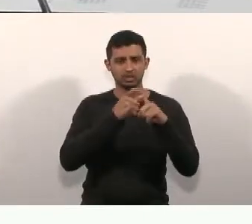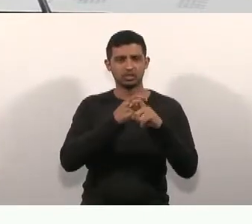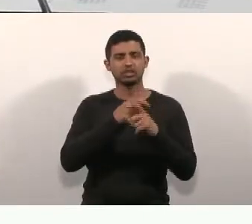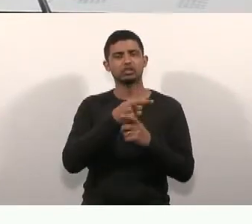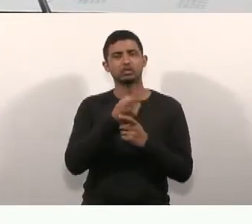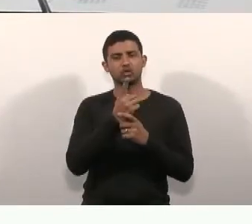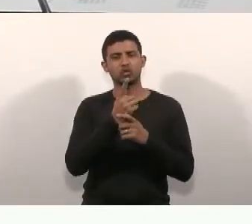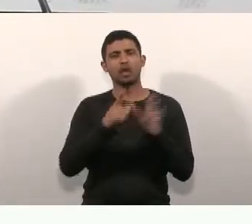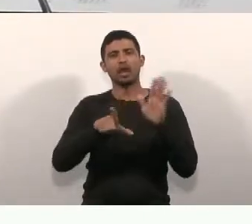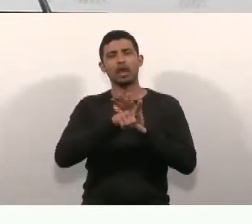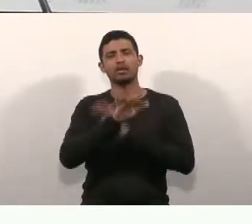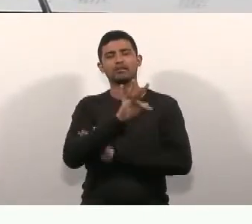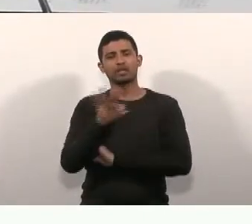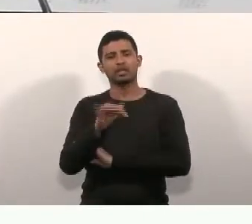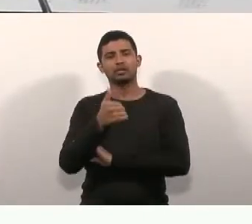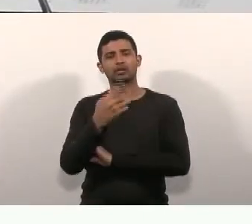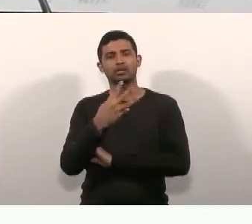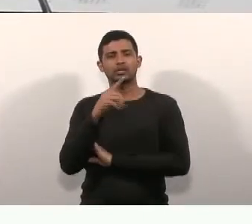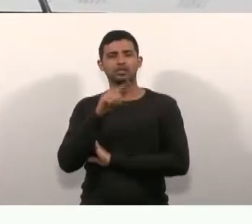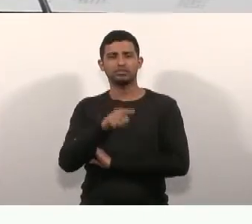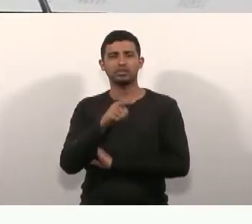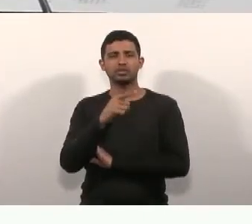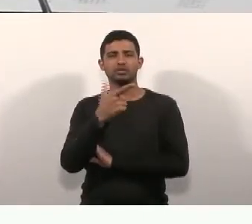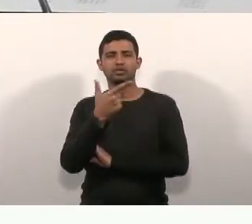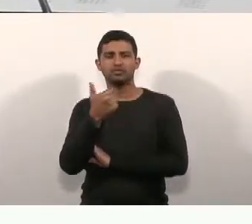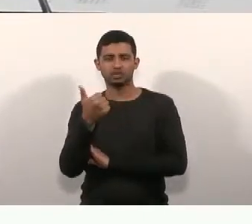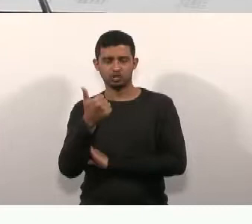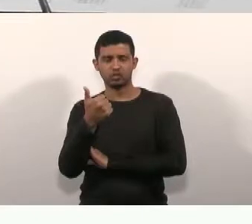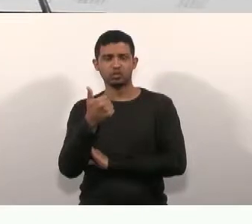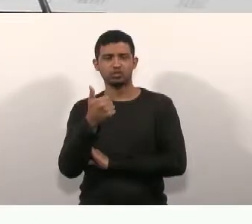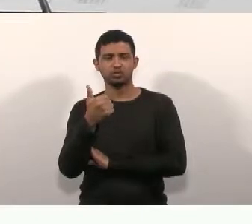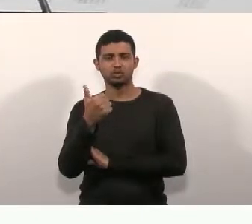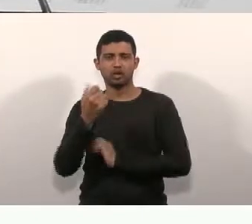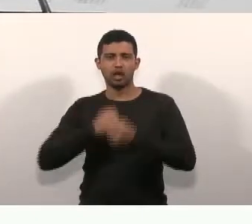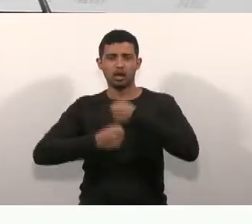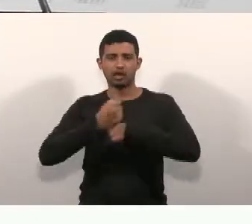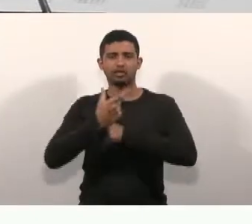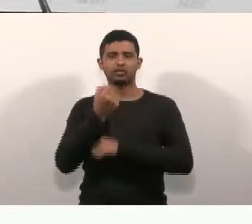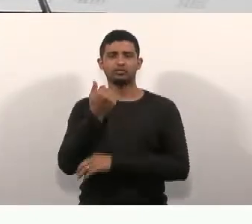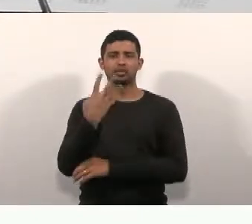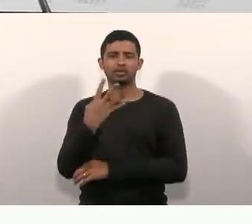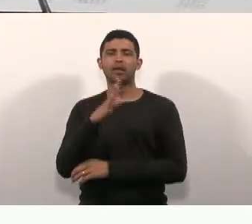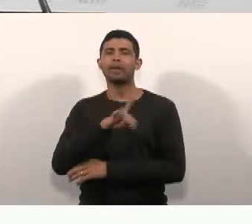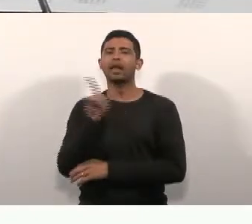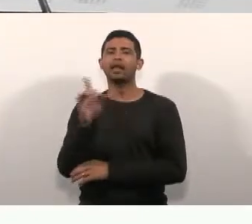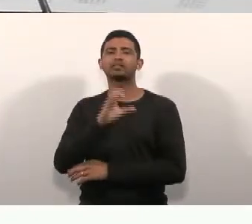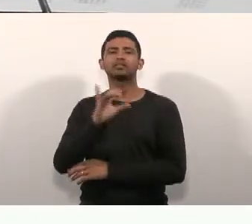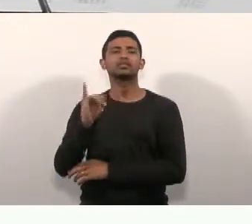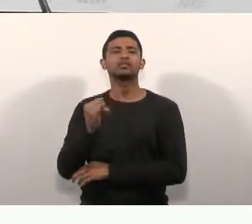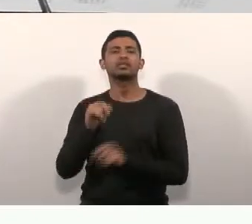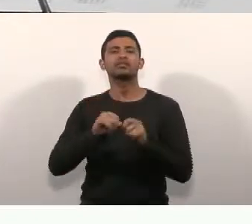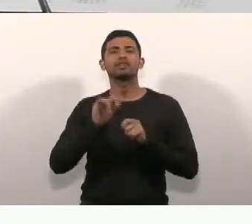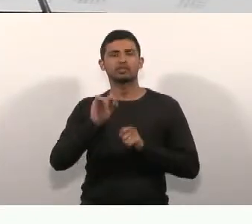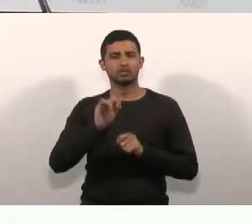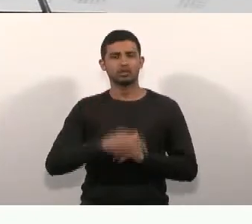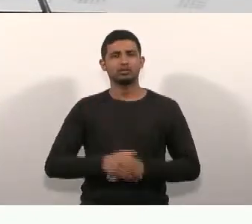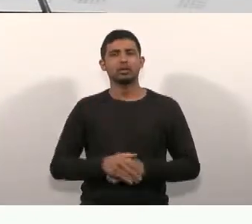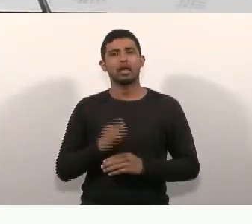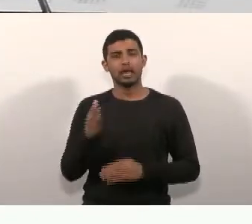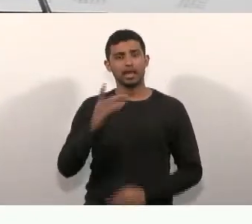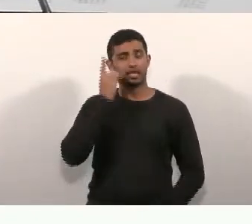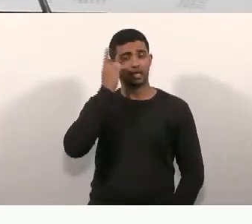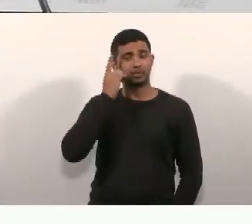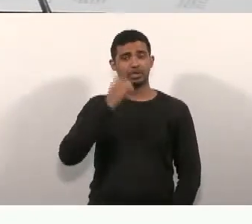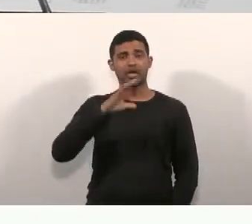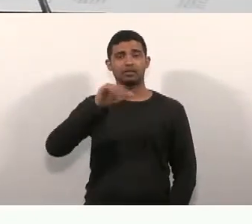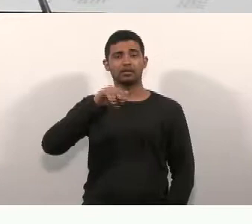Federal 13.021 de 2014. Então, o que fez a CCJ, como é um programa, como o deputado Márcio Canella